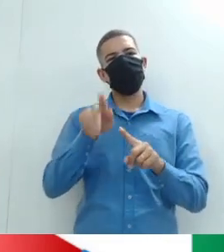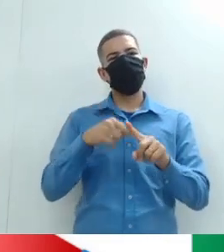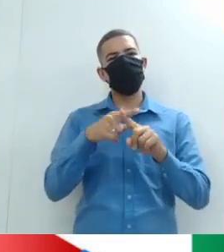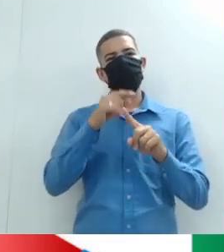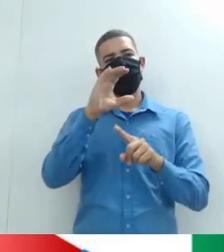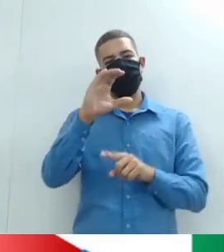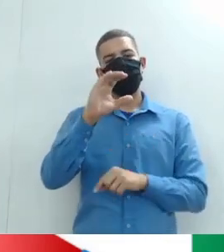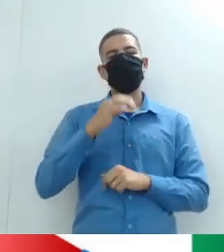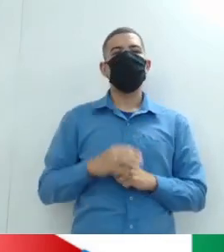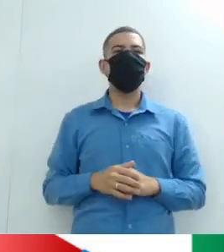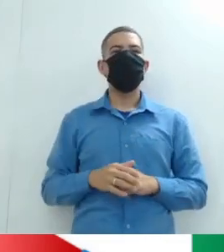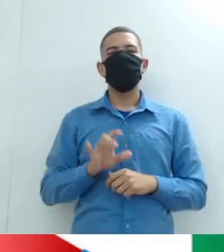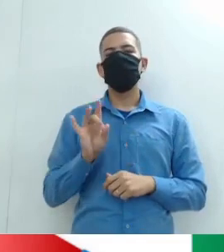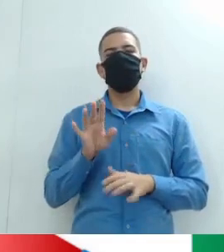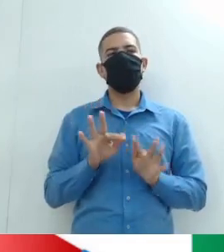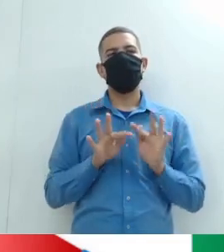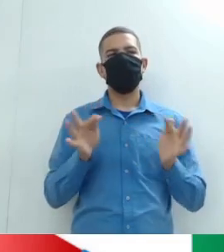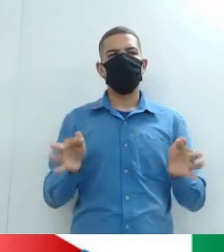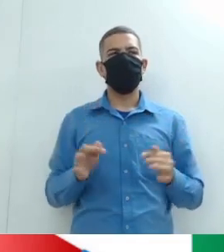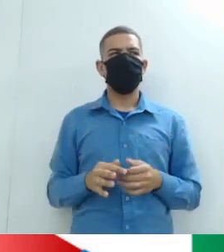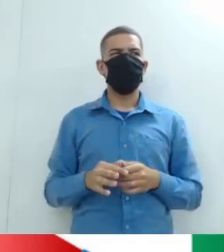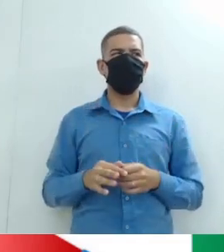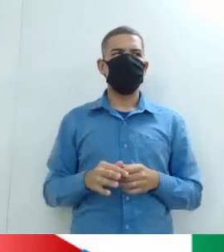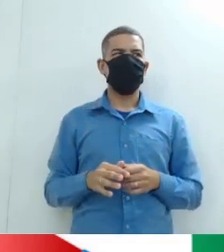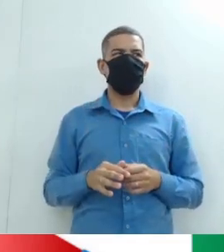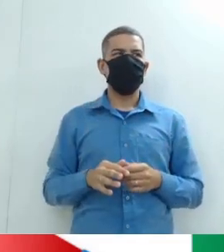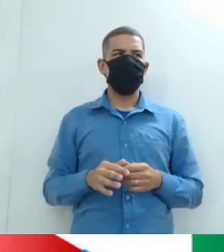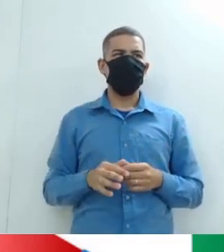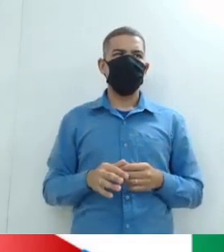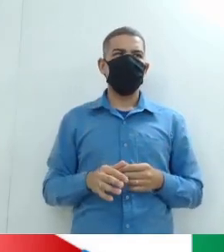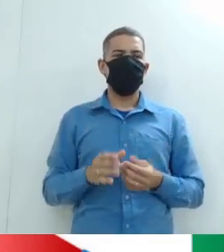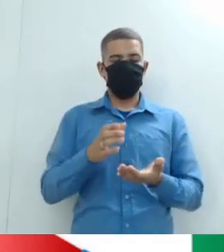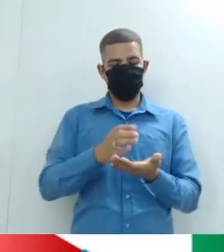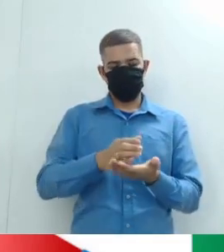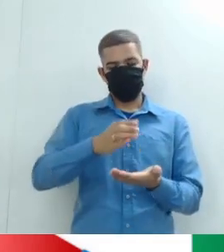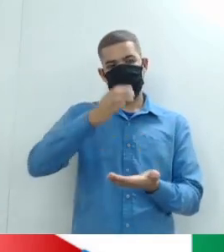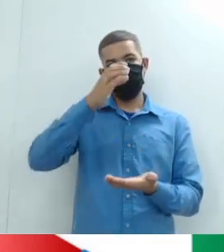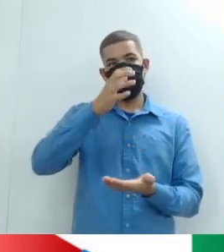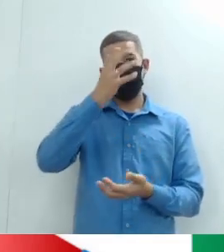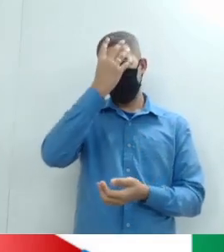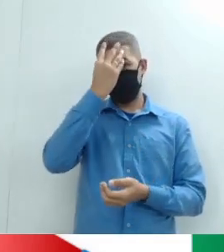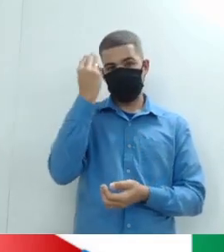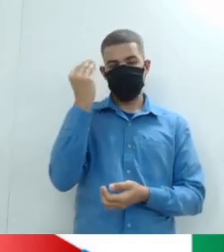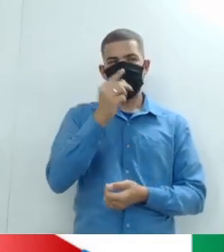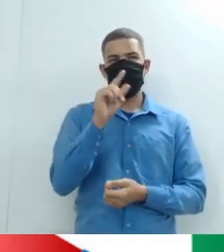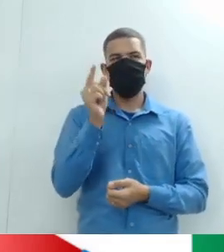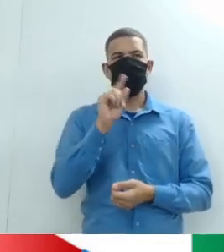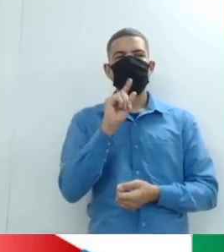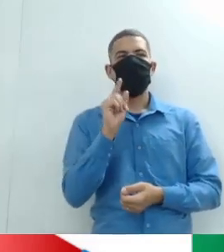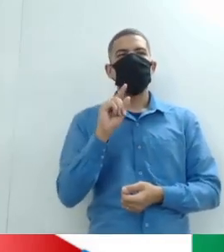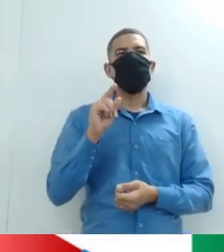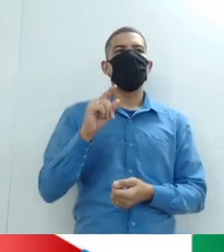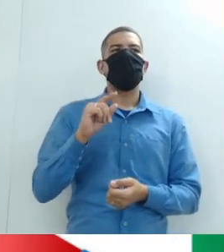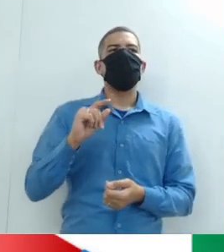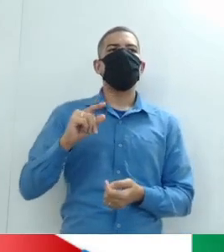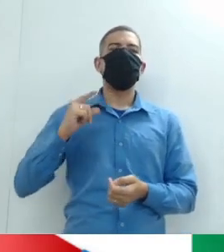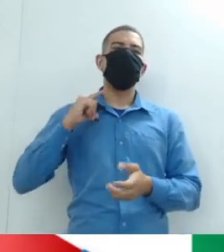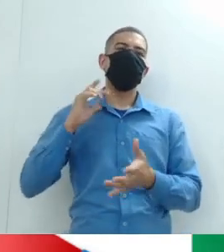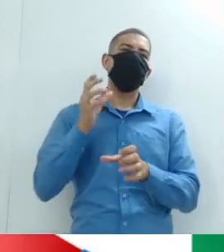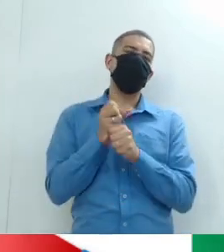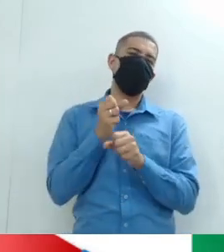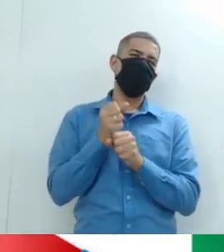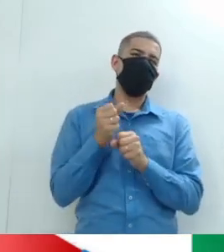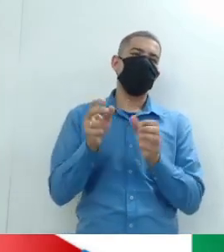B vezes C. Simples assim. Agora vamos lá? Cilindro, não esquece, tá? Para calcular